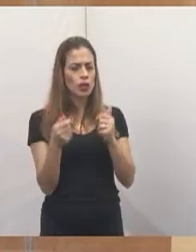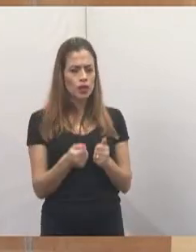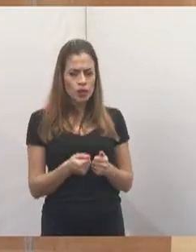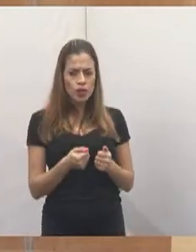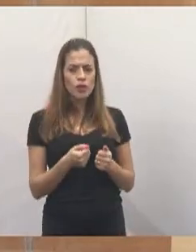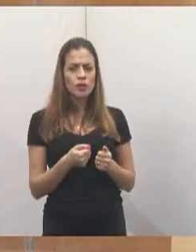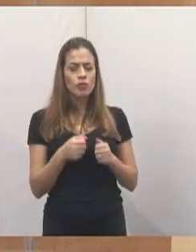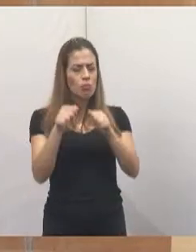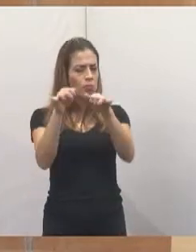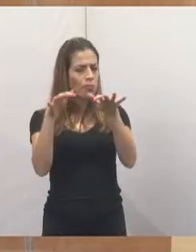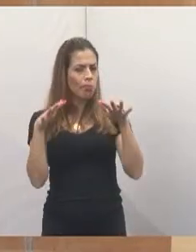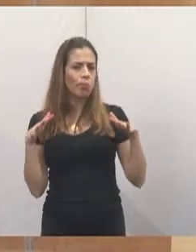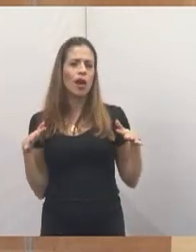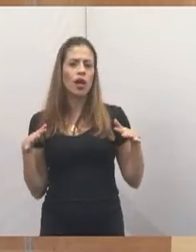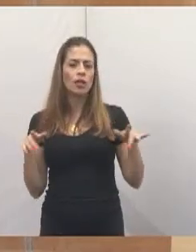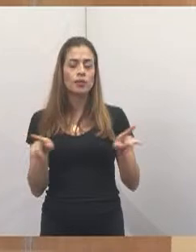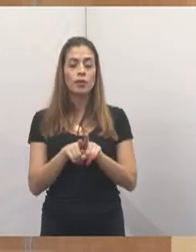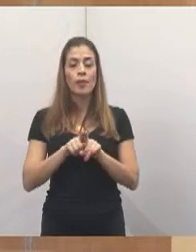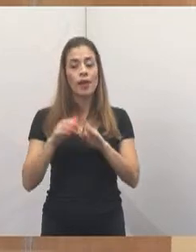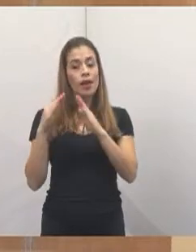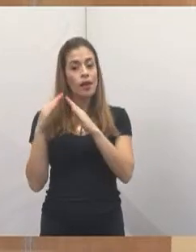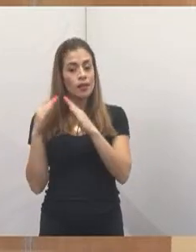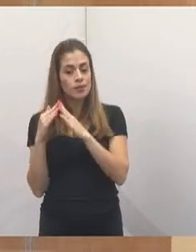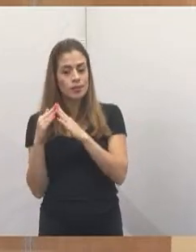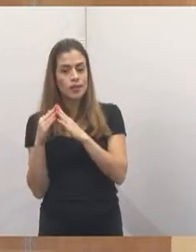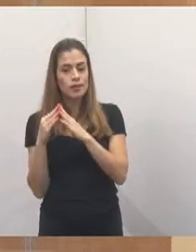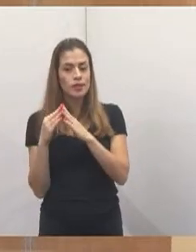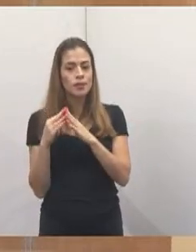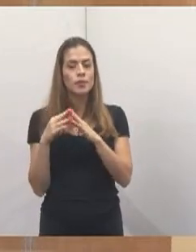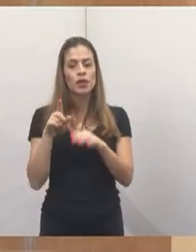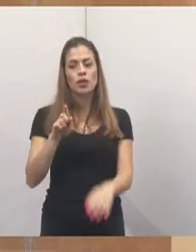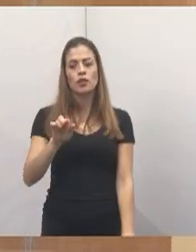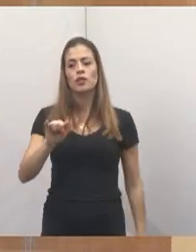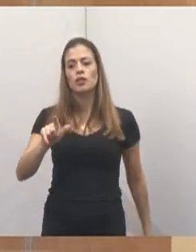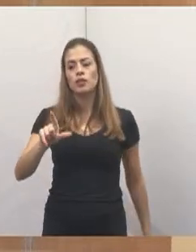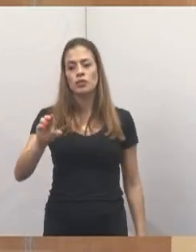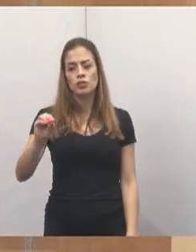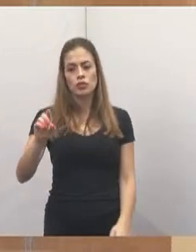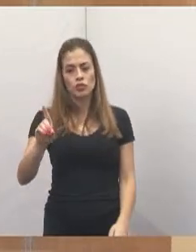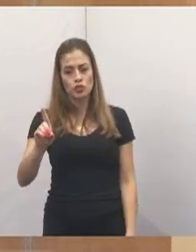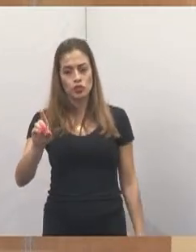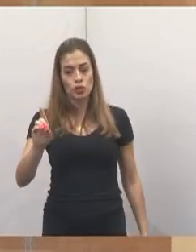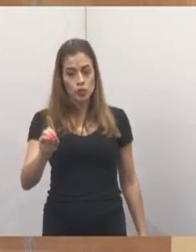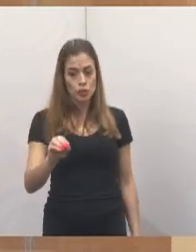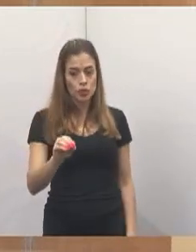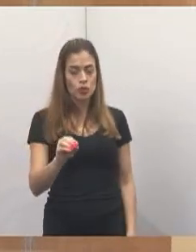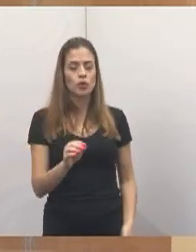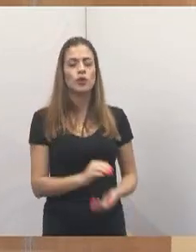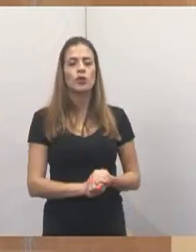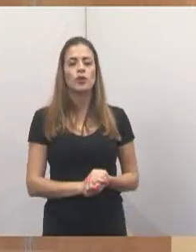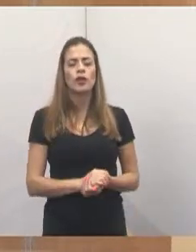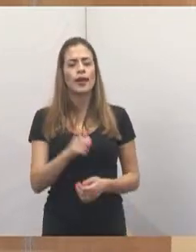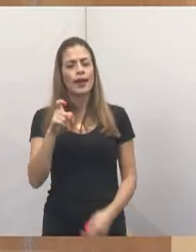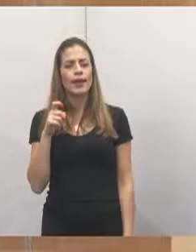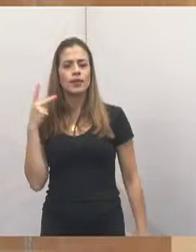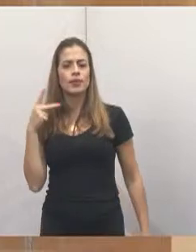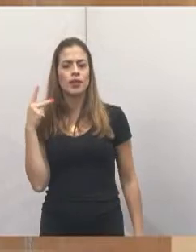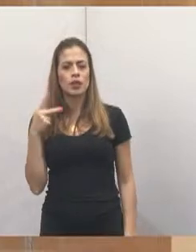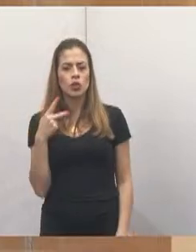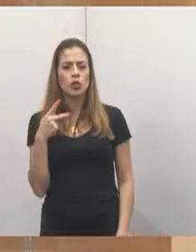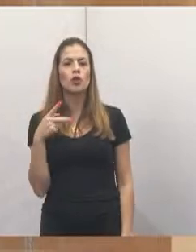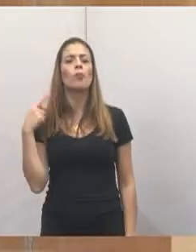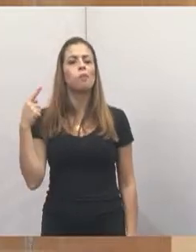do auditório, todas de casa, na pessoa do meu amigo Gildo, ex-vereador, advogado decano, que está hoje